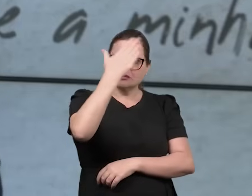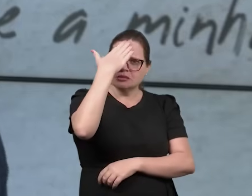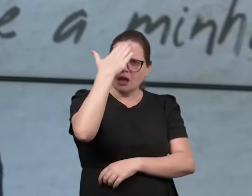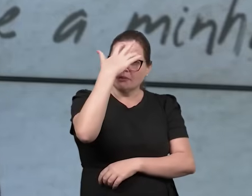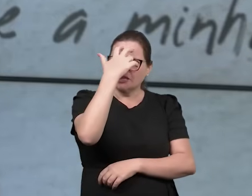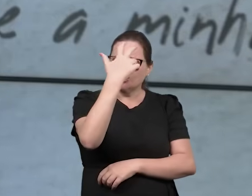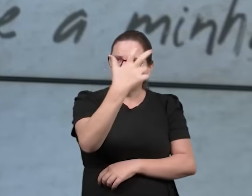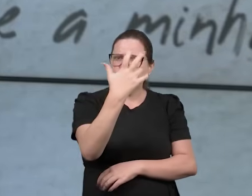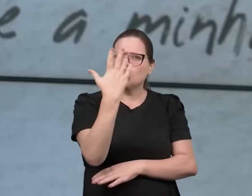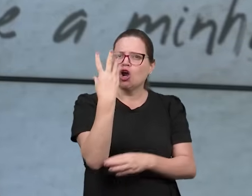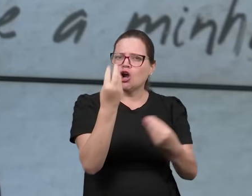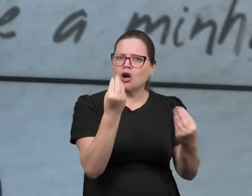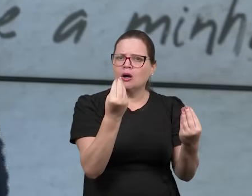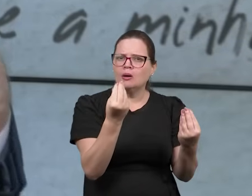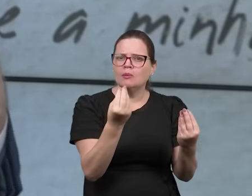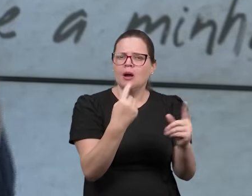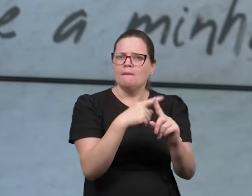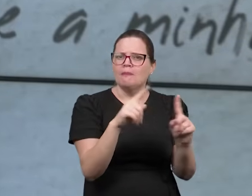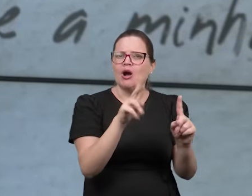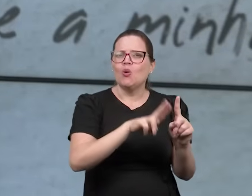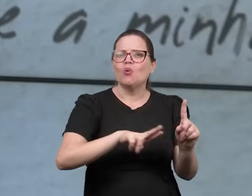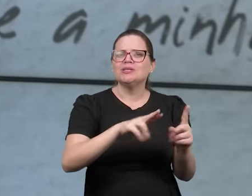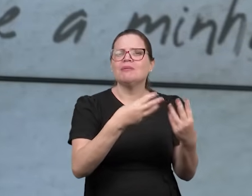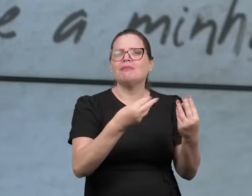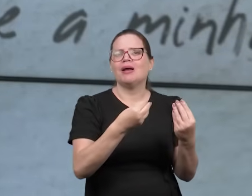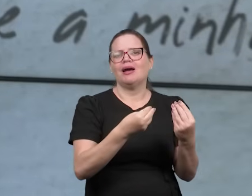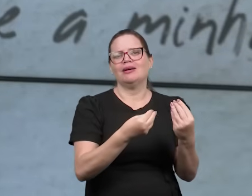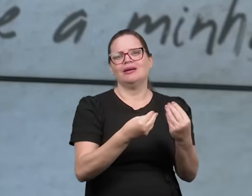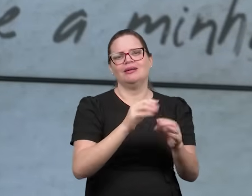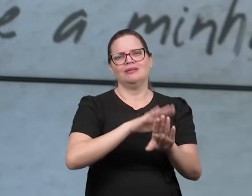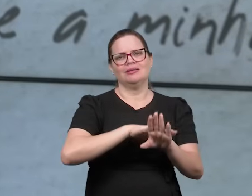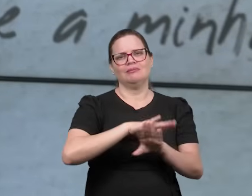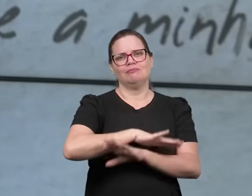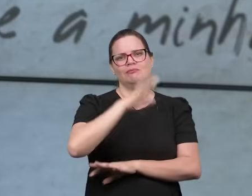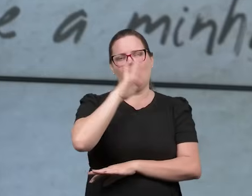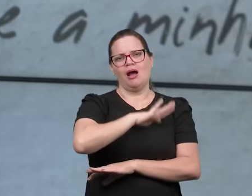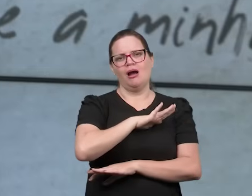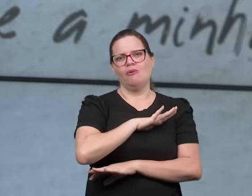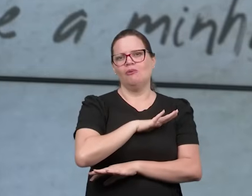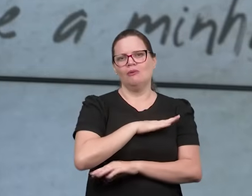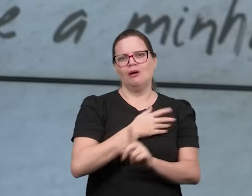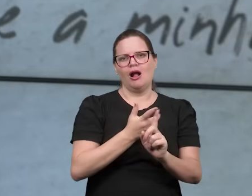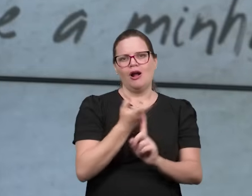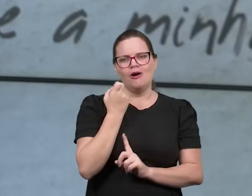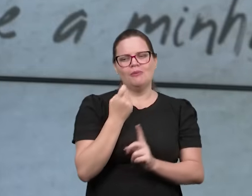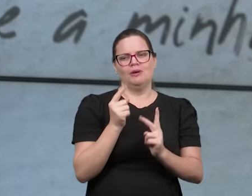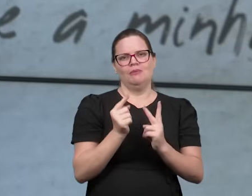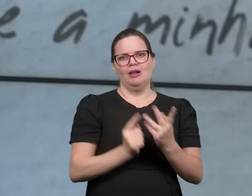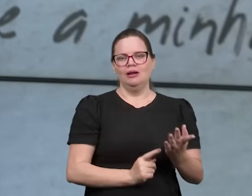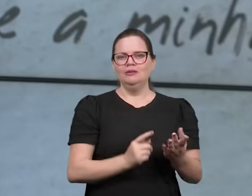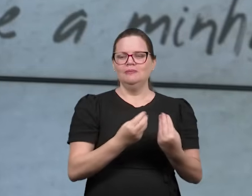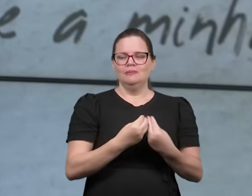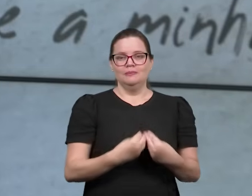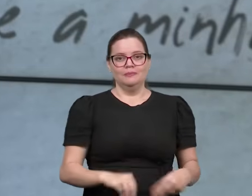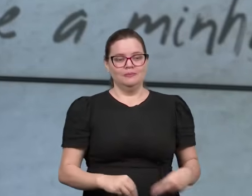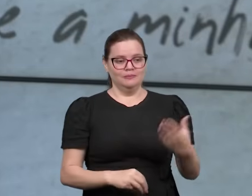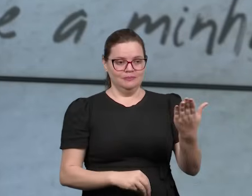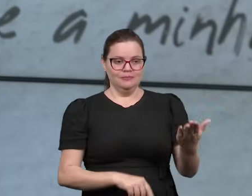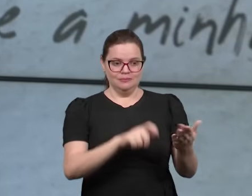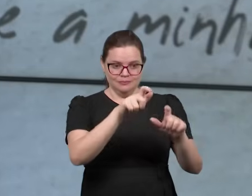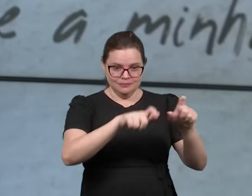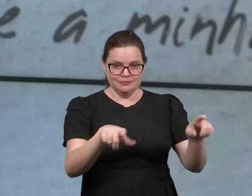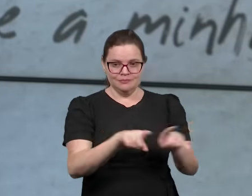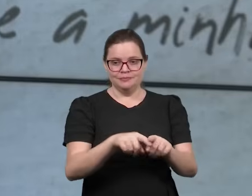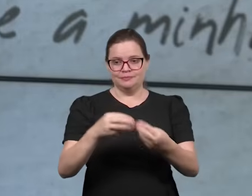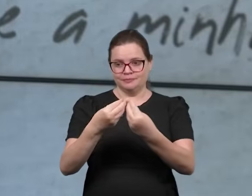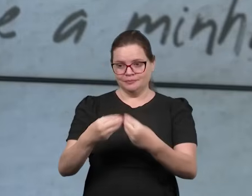de inteligência, Verdade. Né? E sendo mal administrados, trazendo um prejuízo para si e para tantas pessoas, né? Que